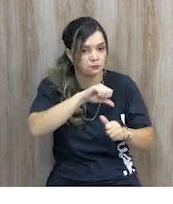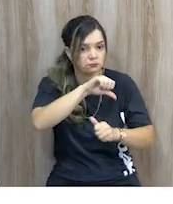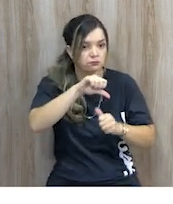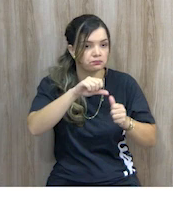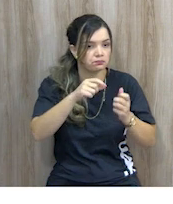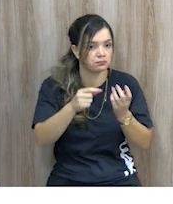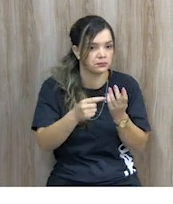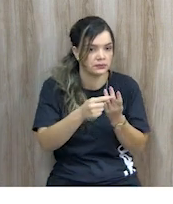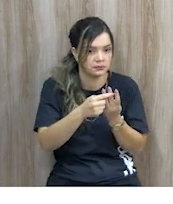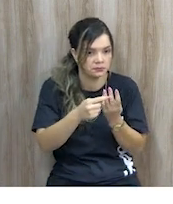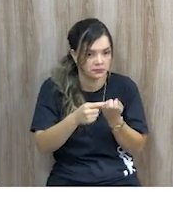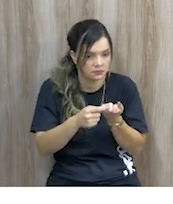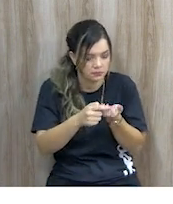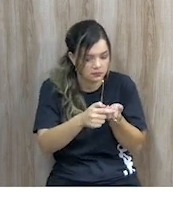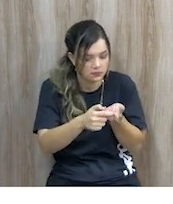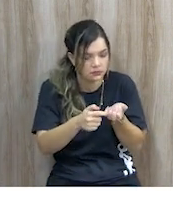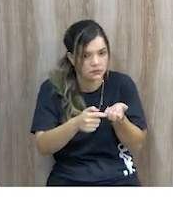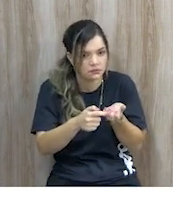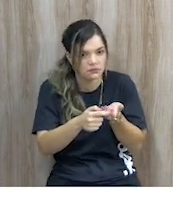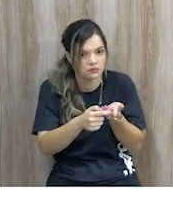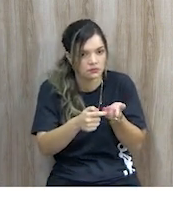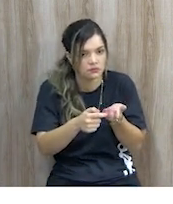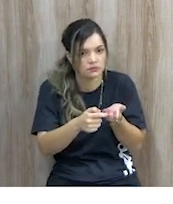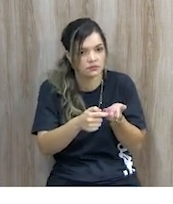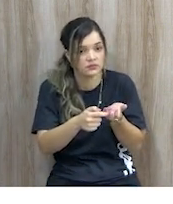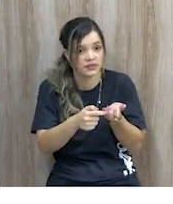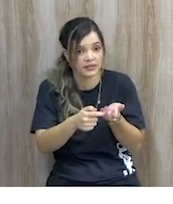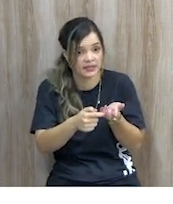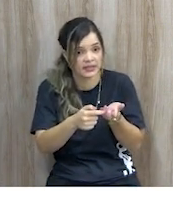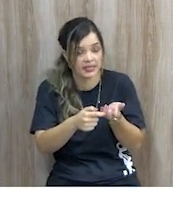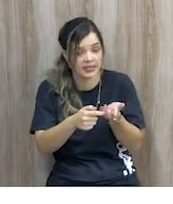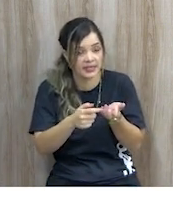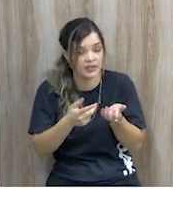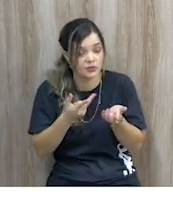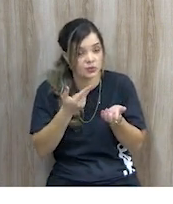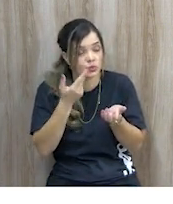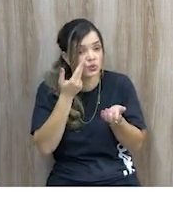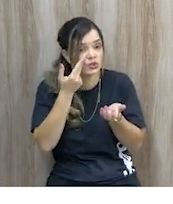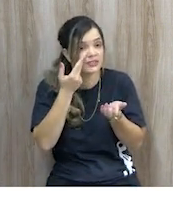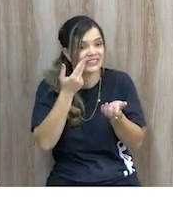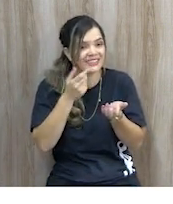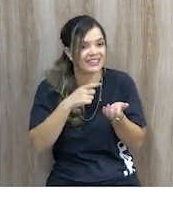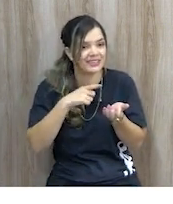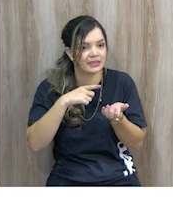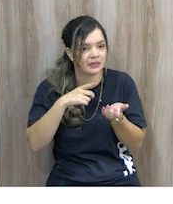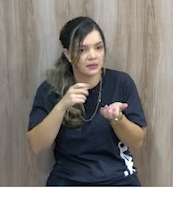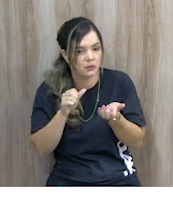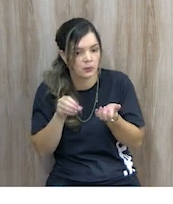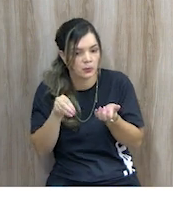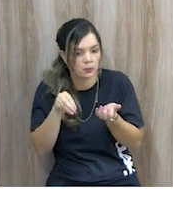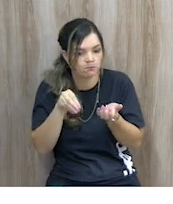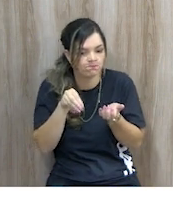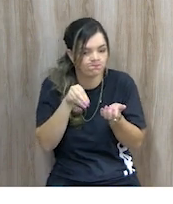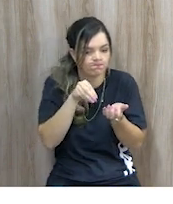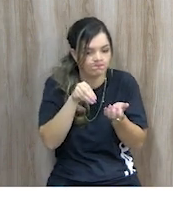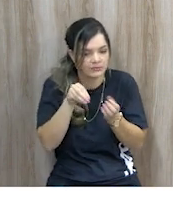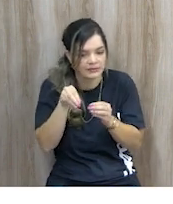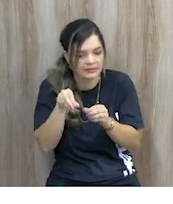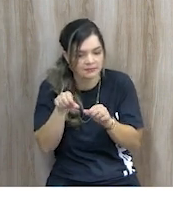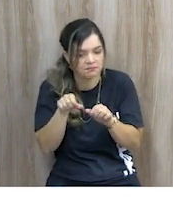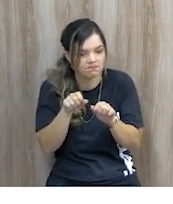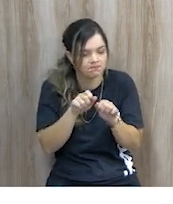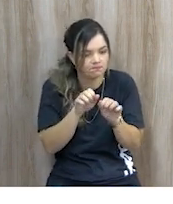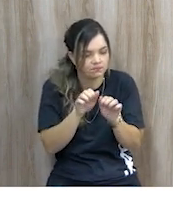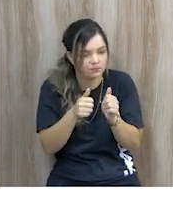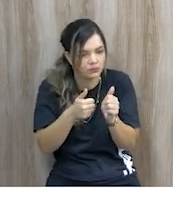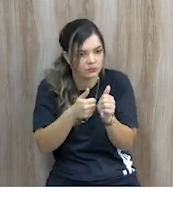E é aqui que eu vou ter recobrimento. Então, a minha gengiva, quando eu fizer a minha cirurgia, a margem gengival, ela vai ter um deslocamento coronário até